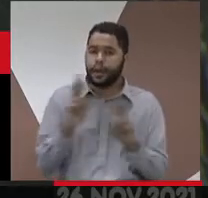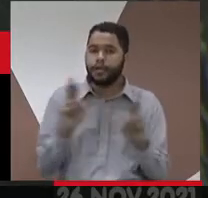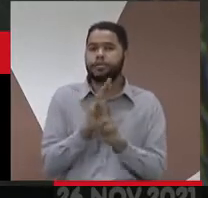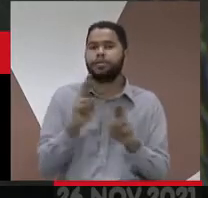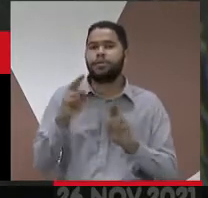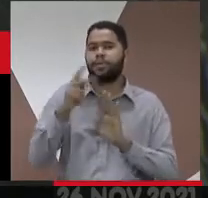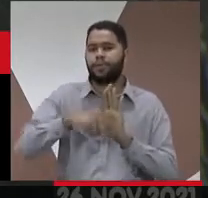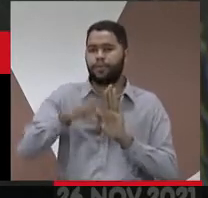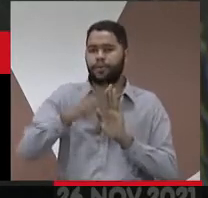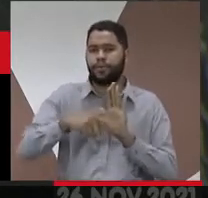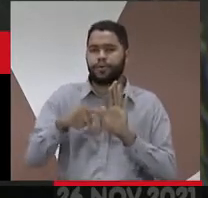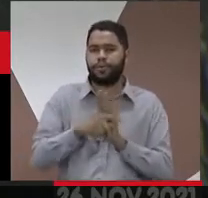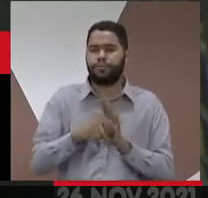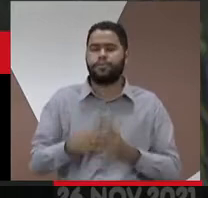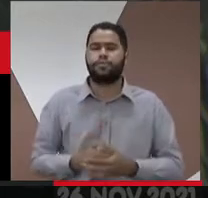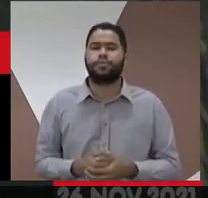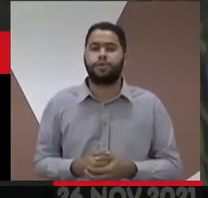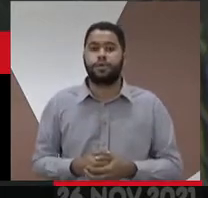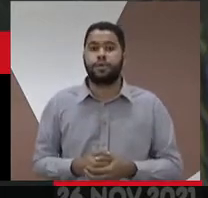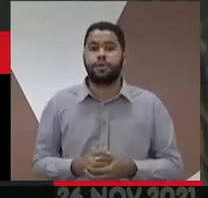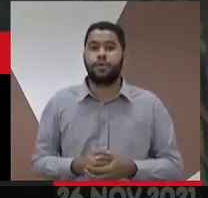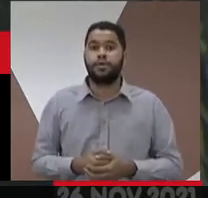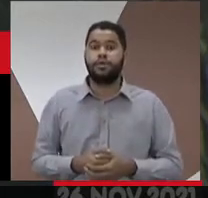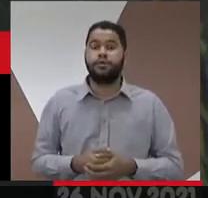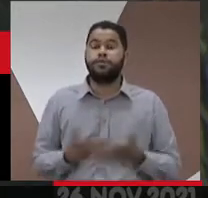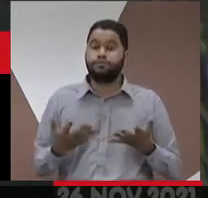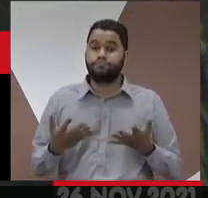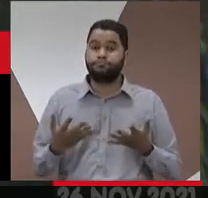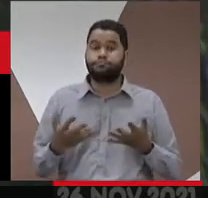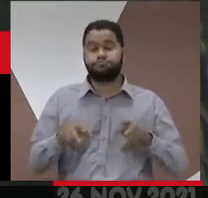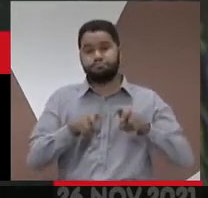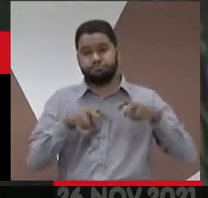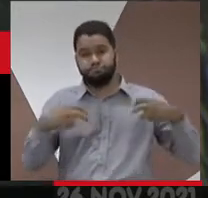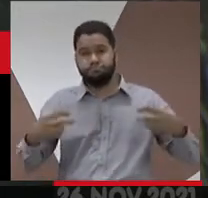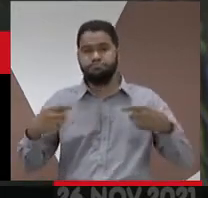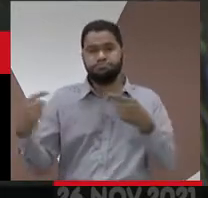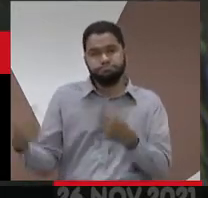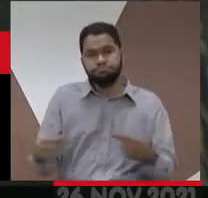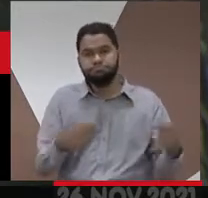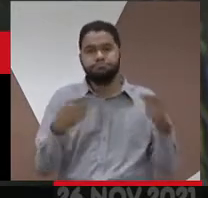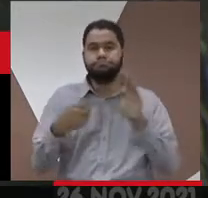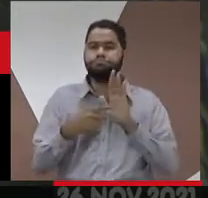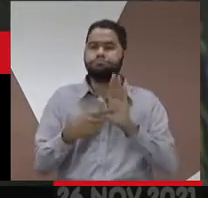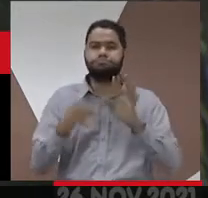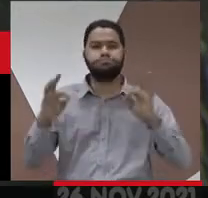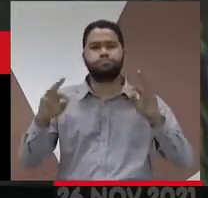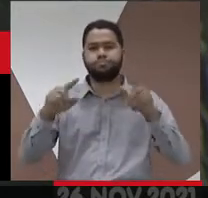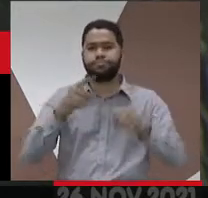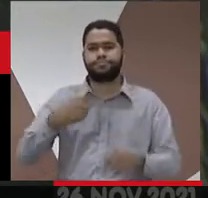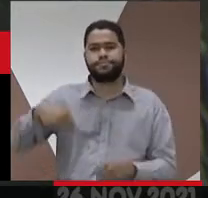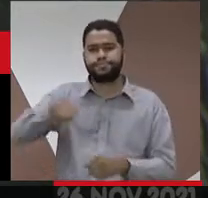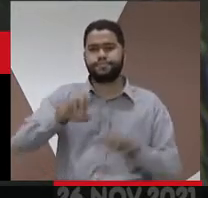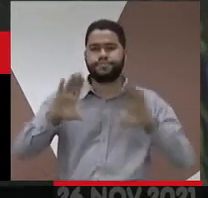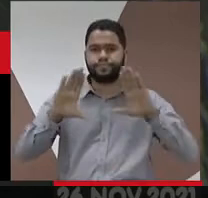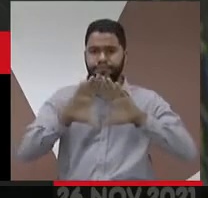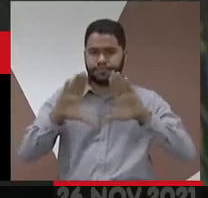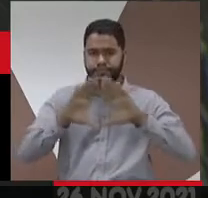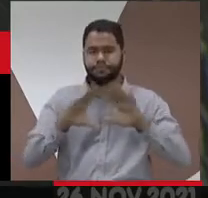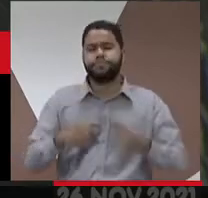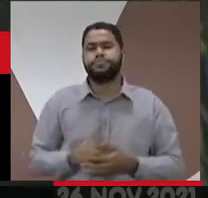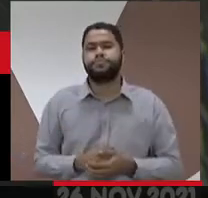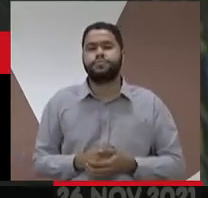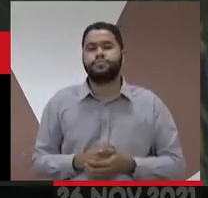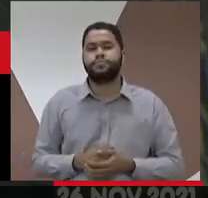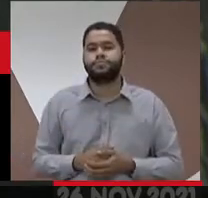ao projeto do Rodoanel. Nessas audiências e nesses debates, ficou claro para todos nós aqui na Assembleia Legislativa